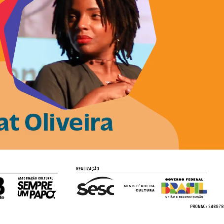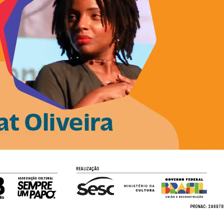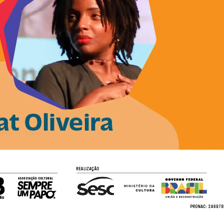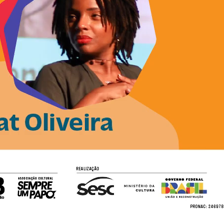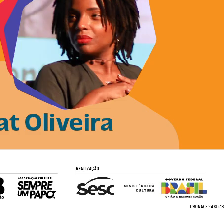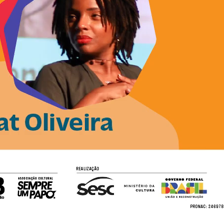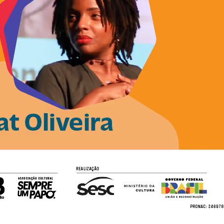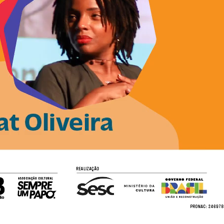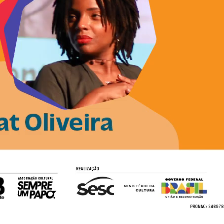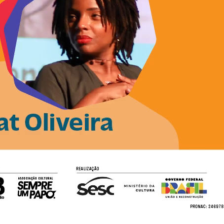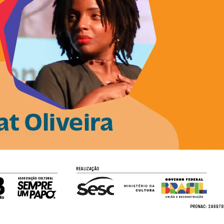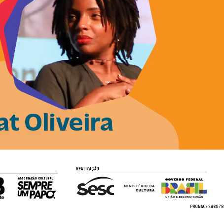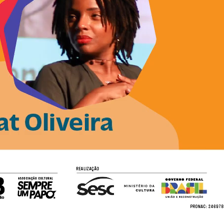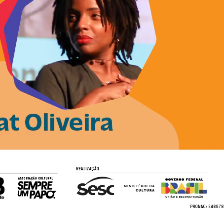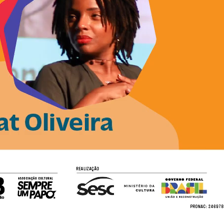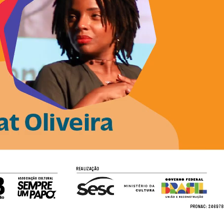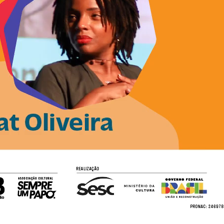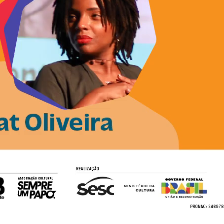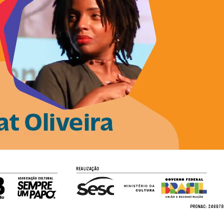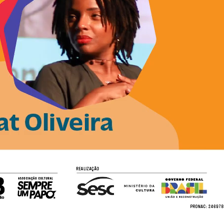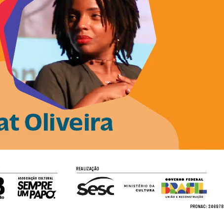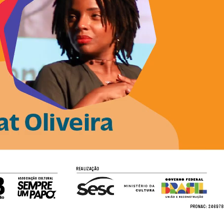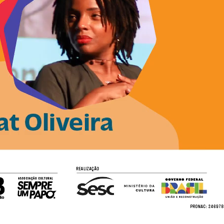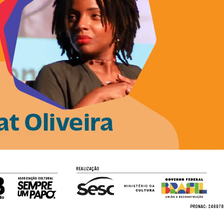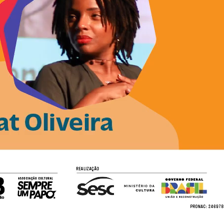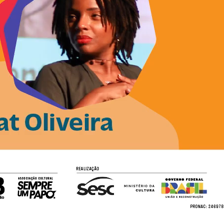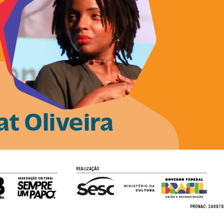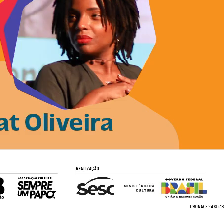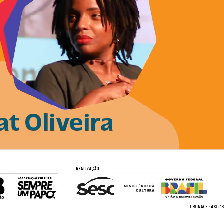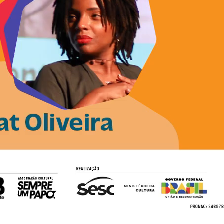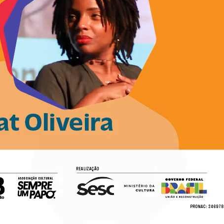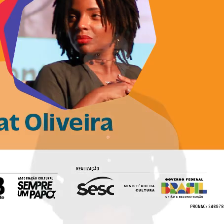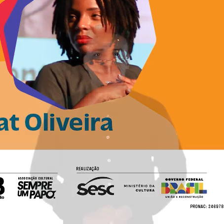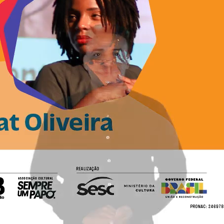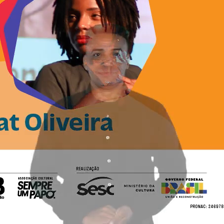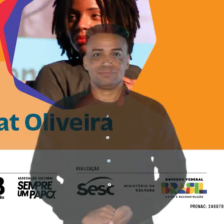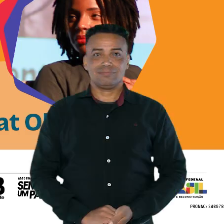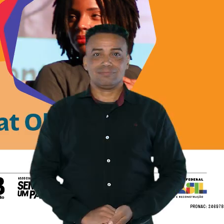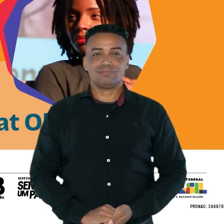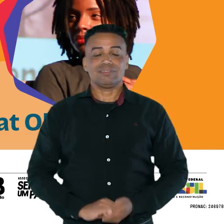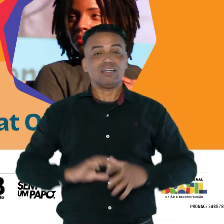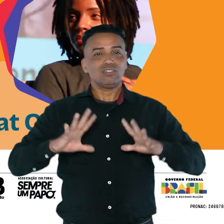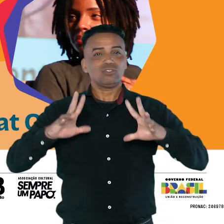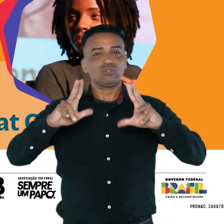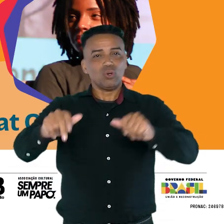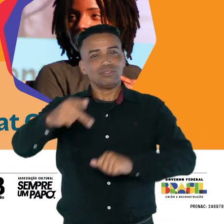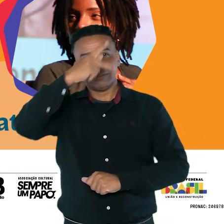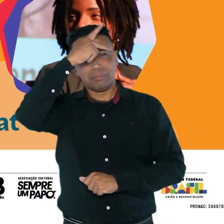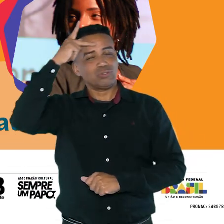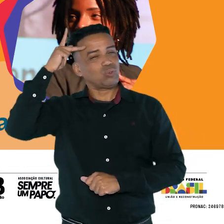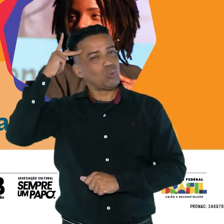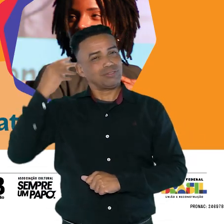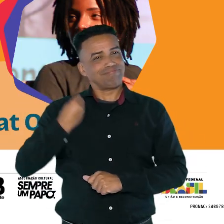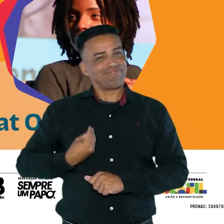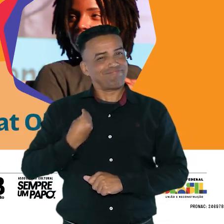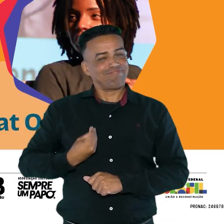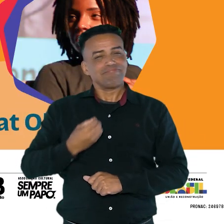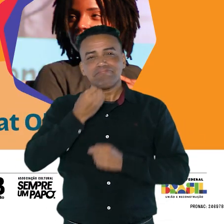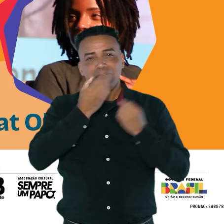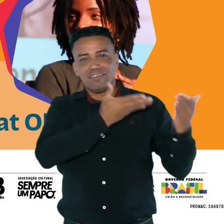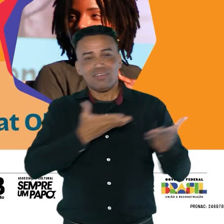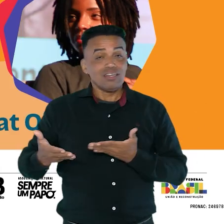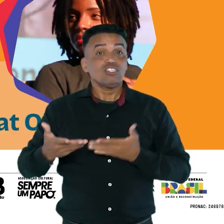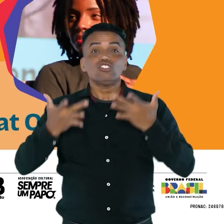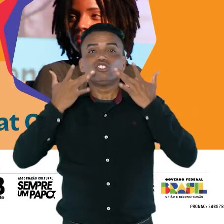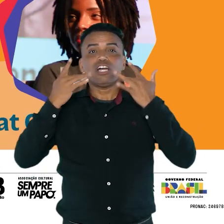Literatura, Arte e Justiça Social. Mediação, Semaia Oliveira. Sejam todas as pessoas bem-vindas